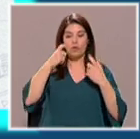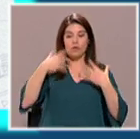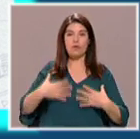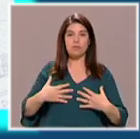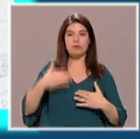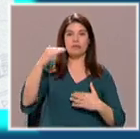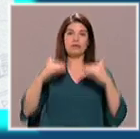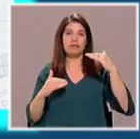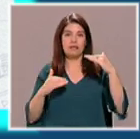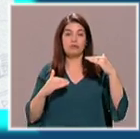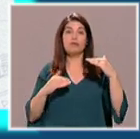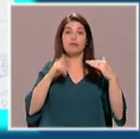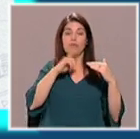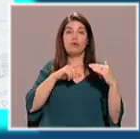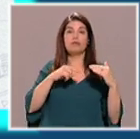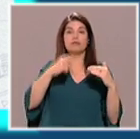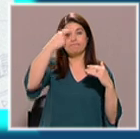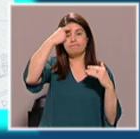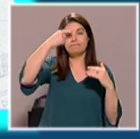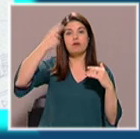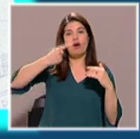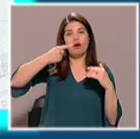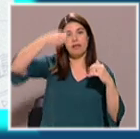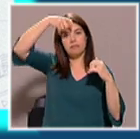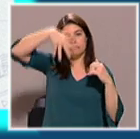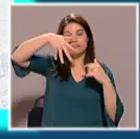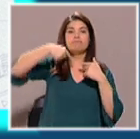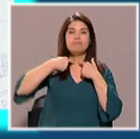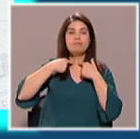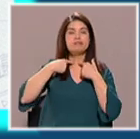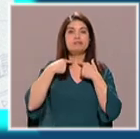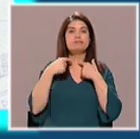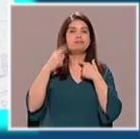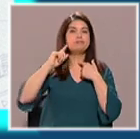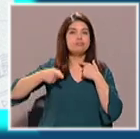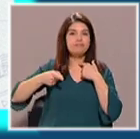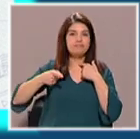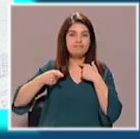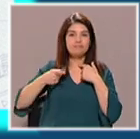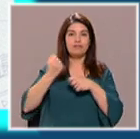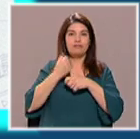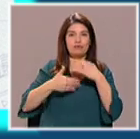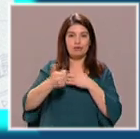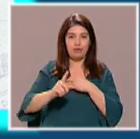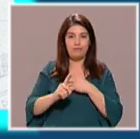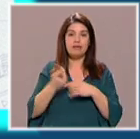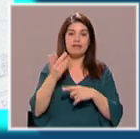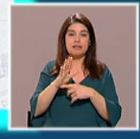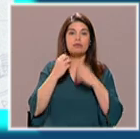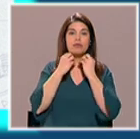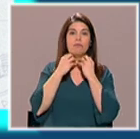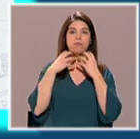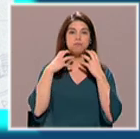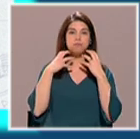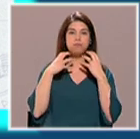tiroide e torná-la surda às ordens da pituitária. O primeiro problema que isso causa é o hipertiroidismo, que ocorre